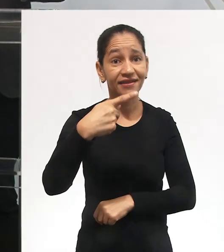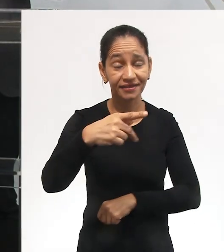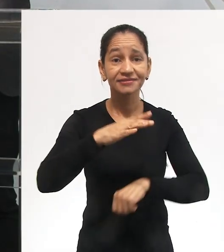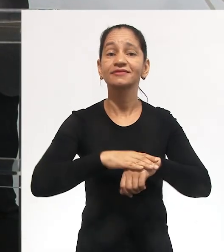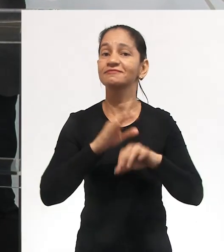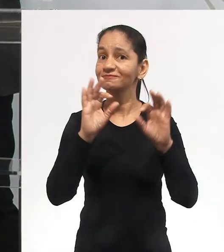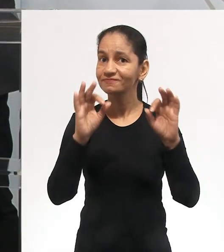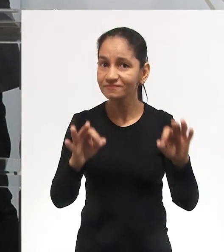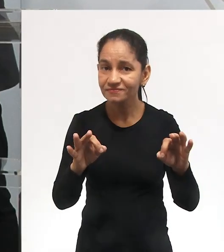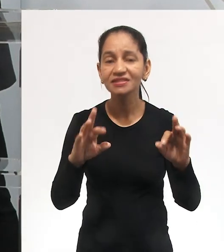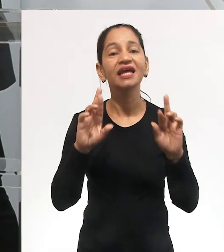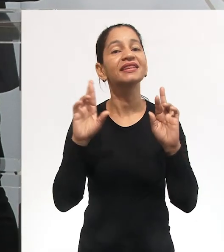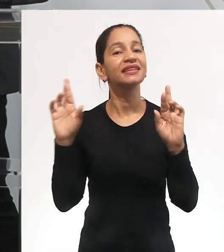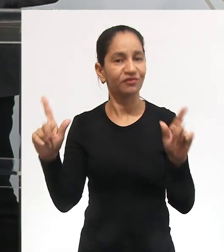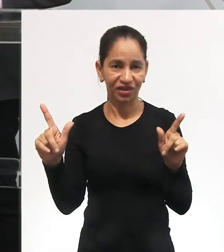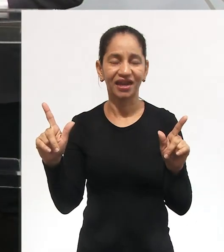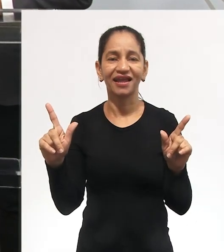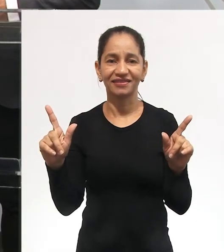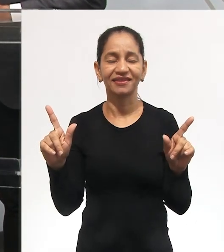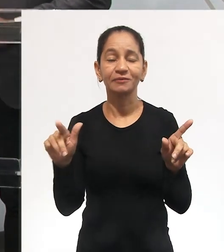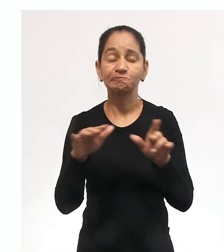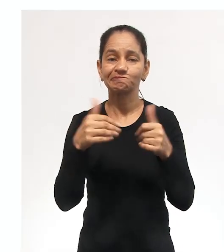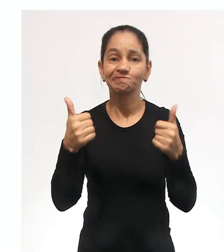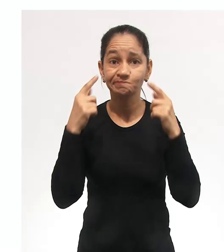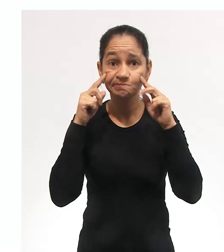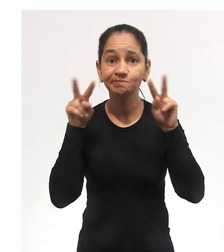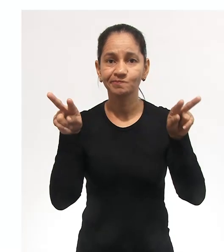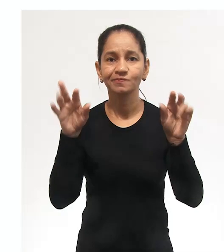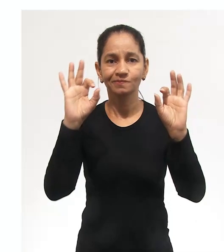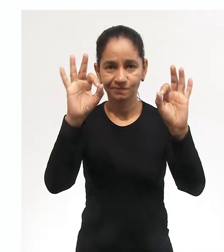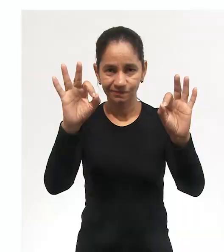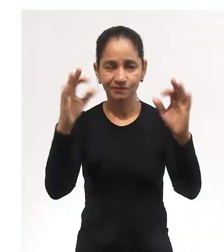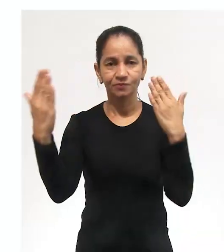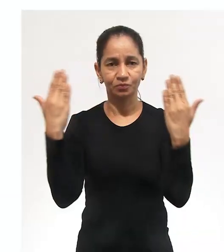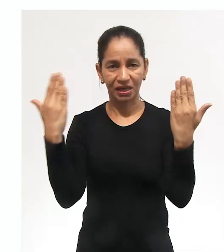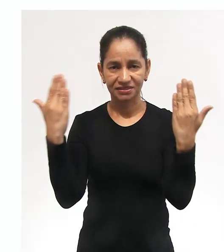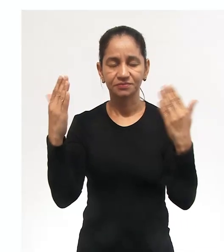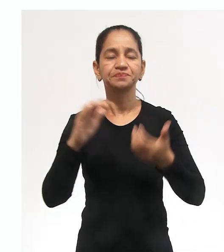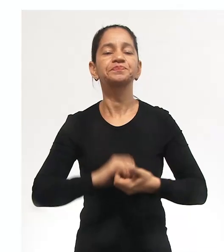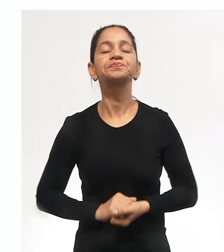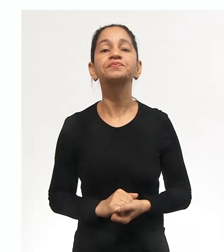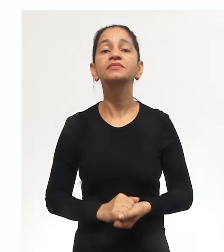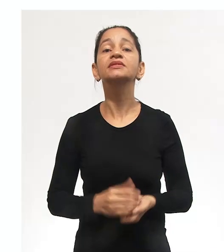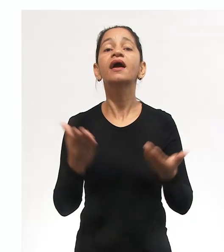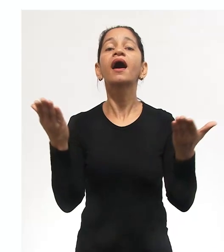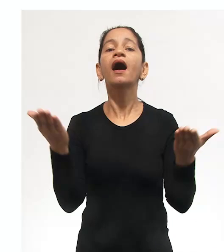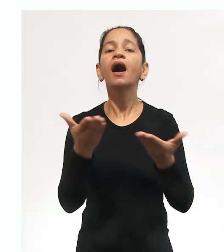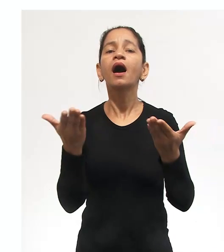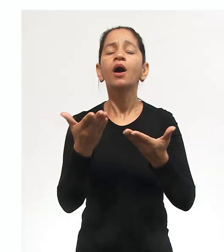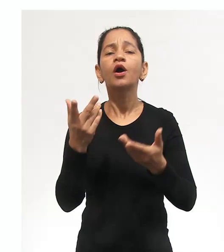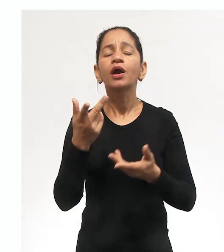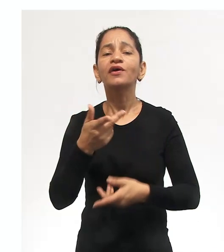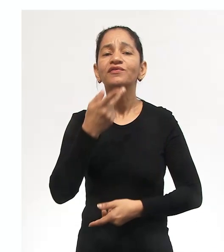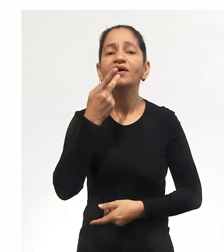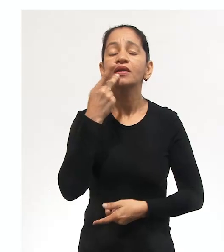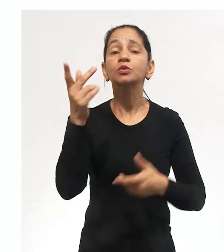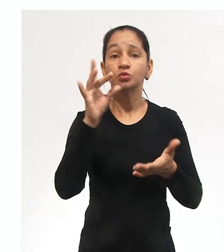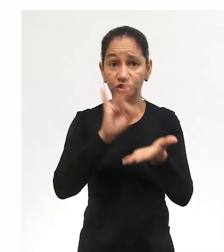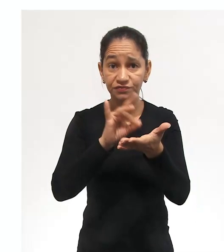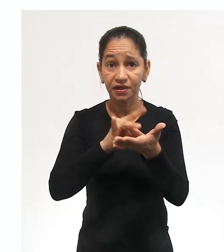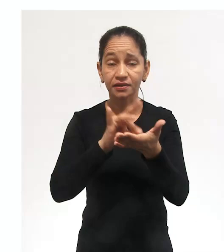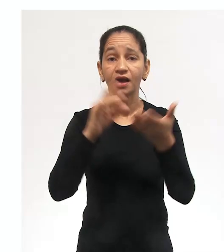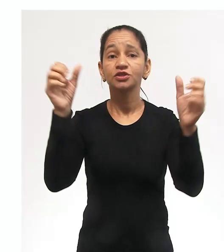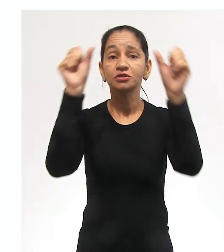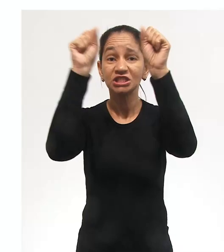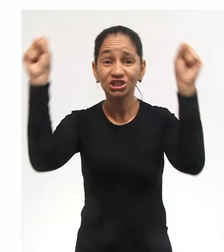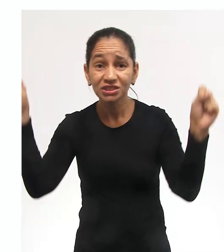bom? Então essa é a observação inicial que nós temos que fazer. Vamos continuar aqui, né? Agora falando do sistema de governo, tá? Sistema é diferente da